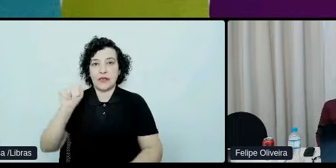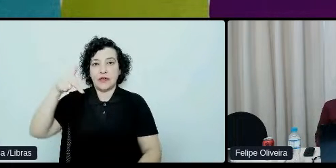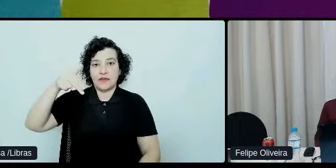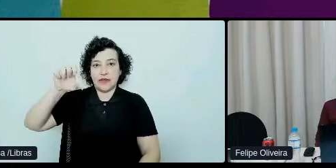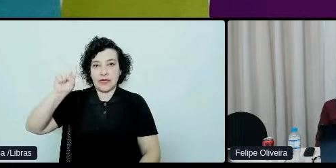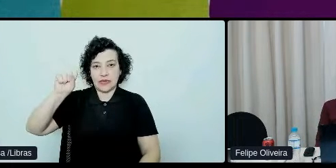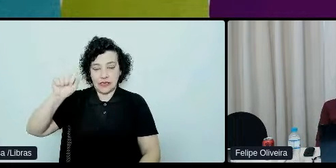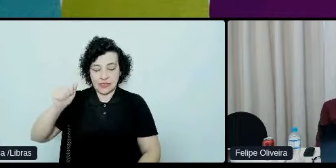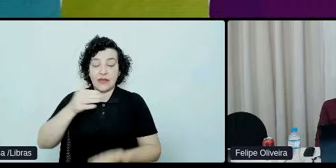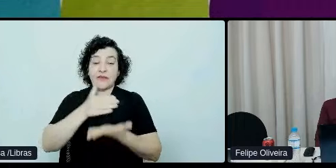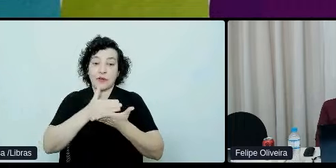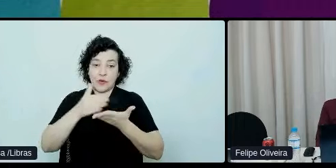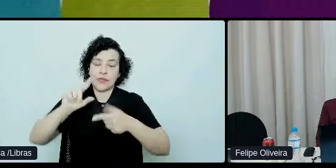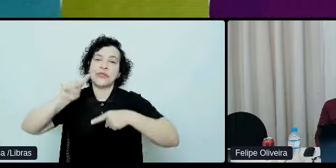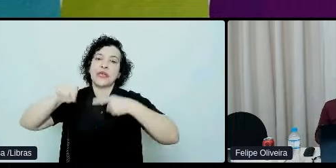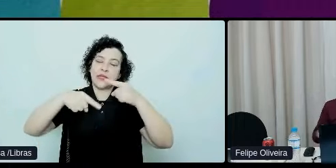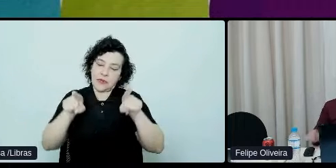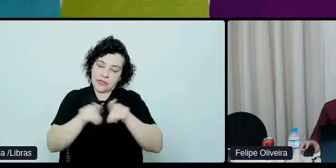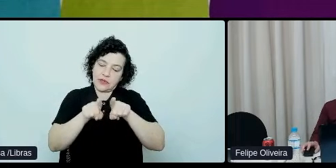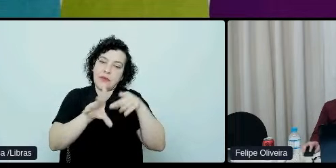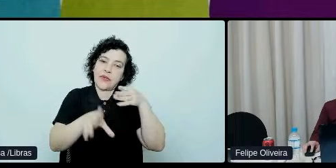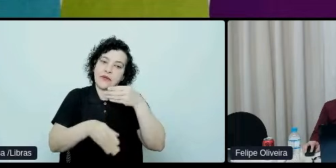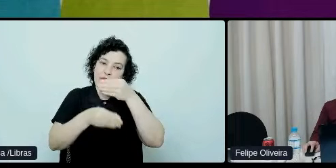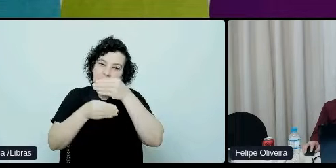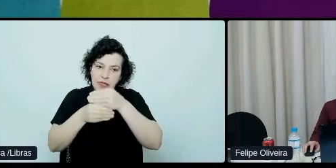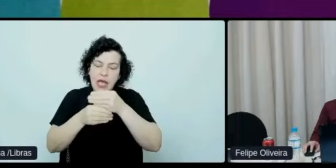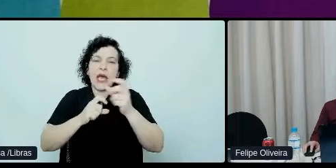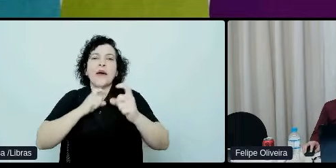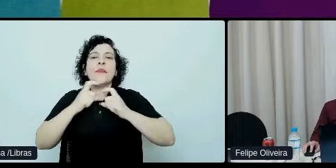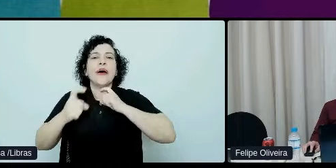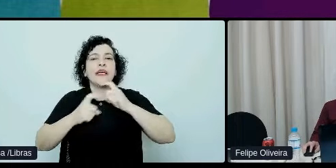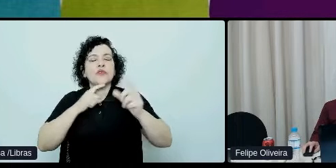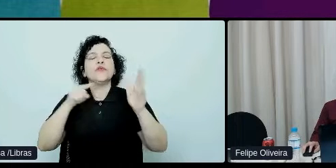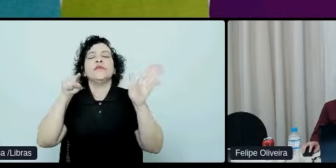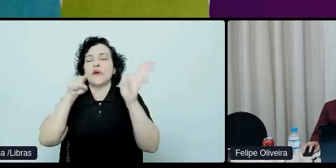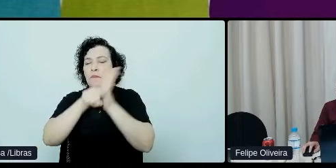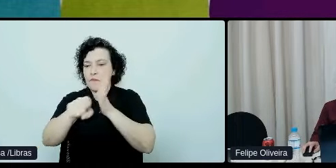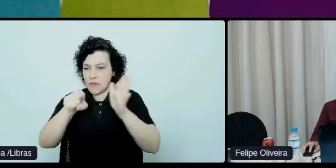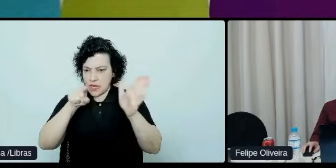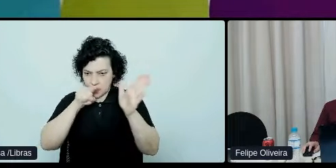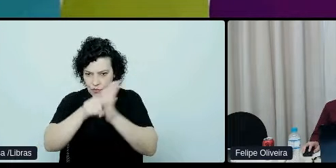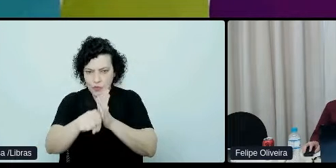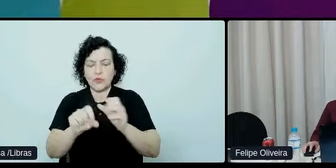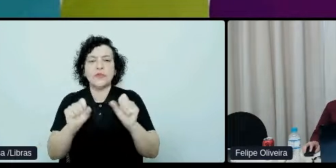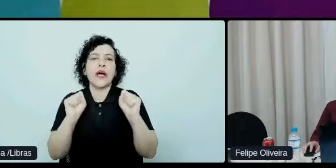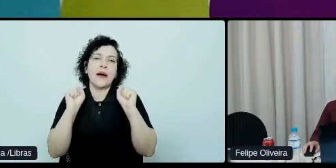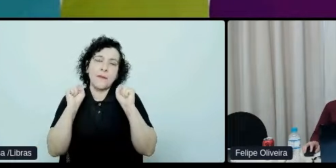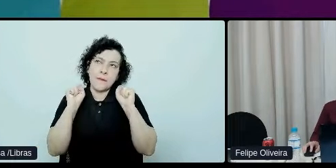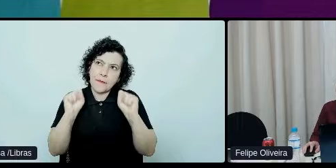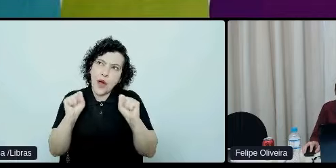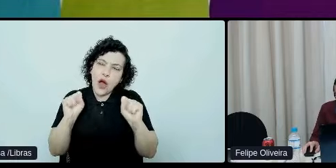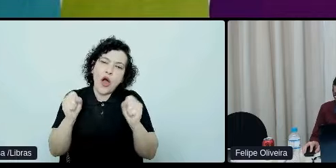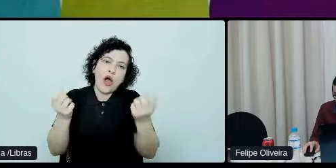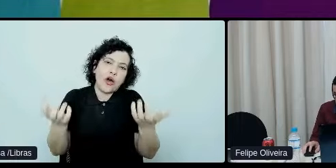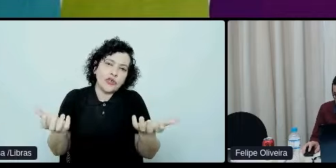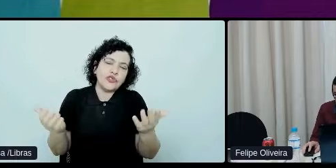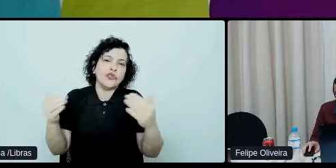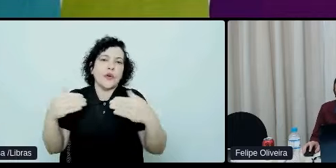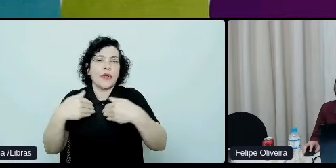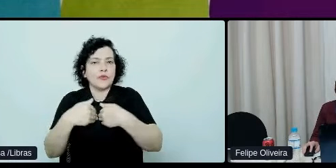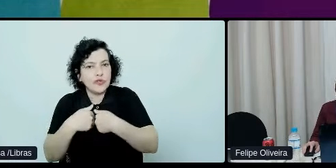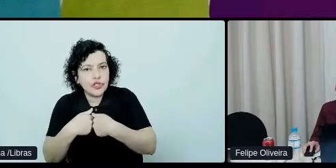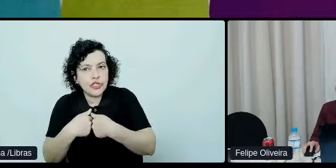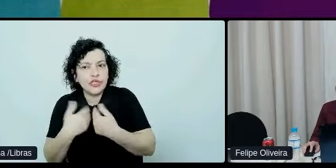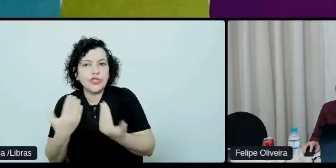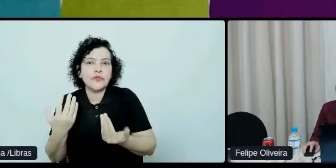falar um pouquinho depois. Mas qualquer dúvida, qualquer ponto que vocês tiverem, quiserem perguntar um pouquinho mais sobre autismo, sobre esse dia a dia, só